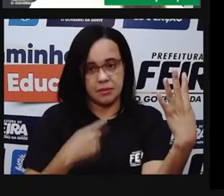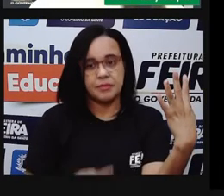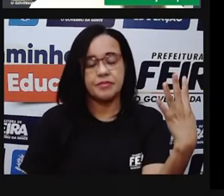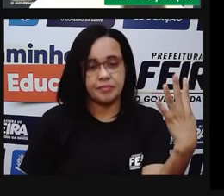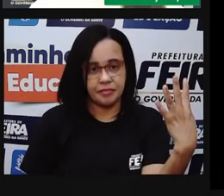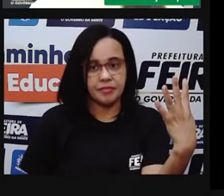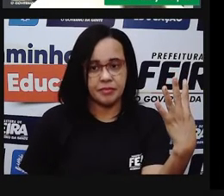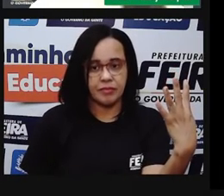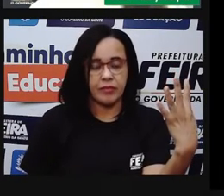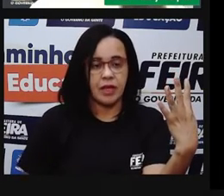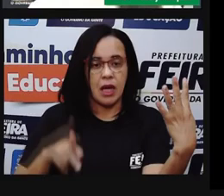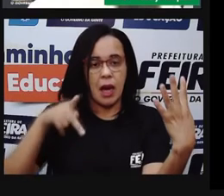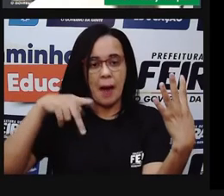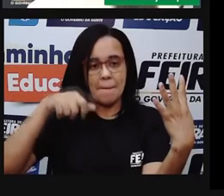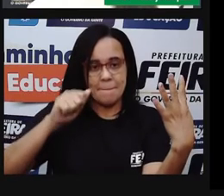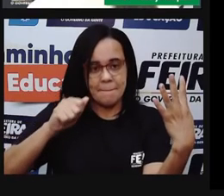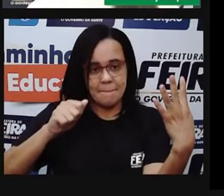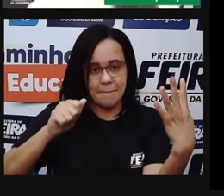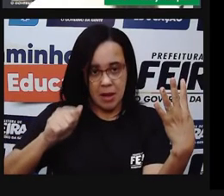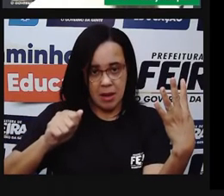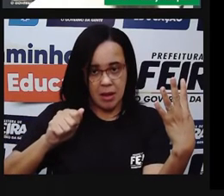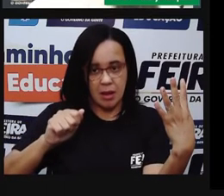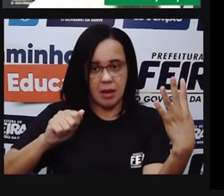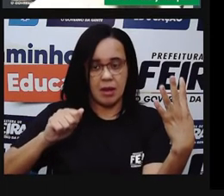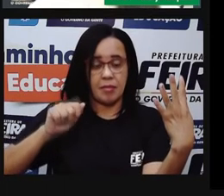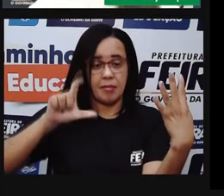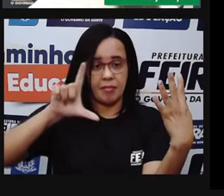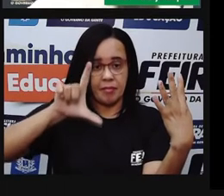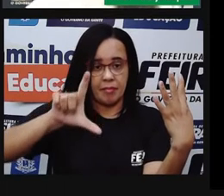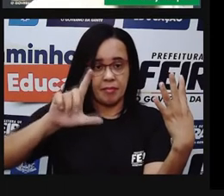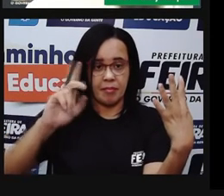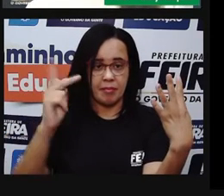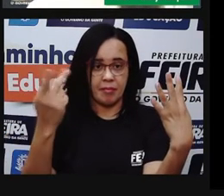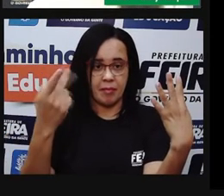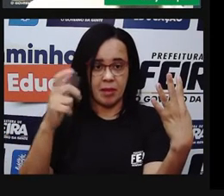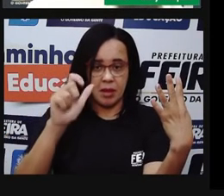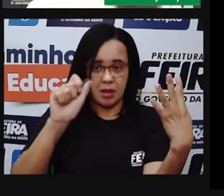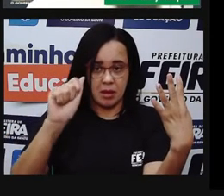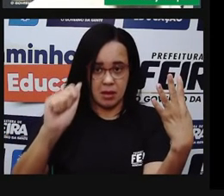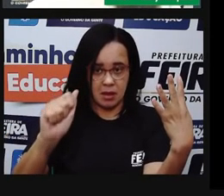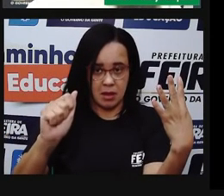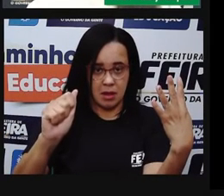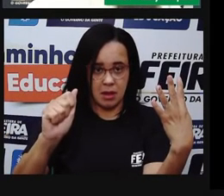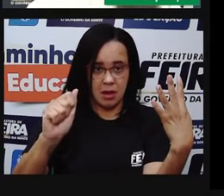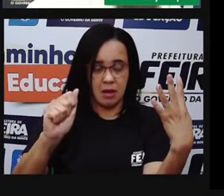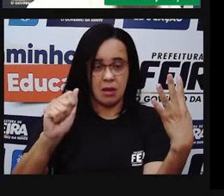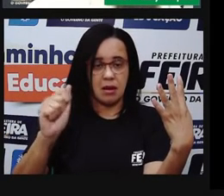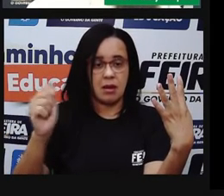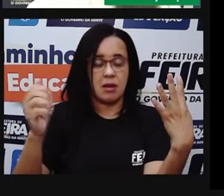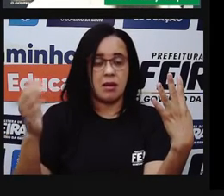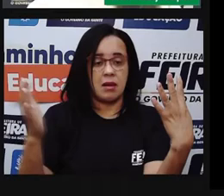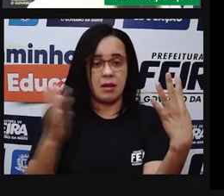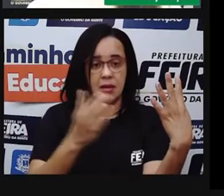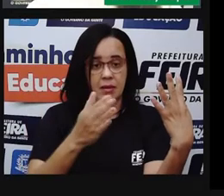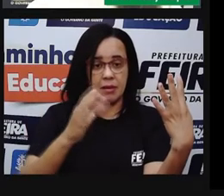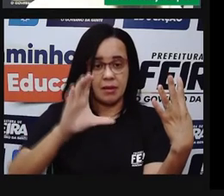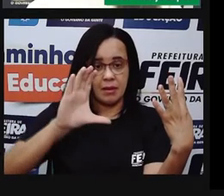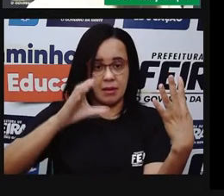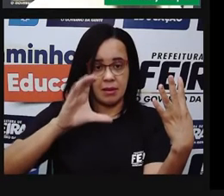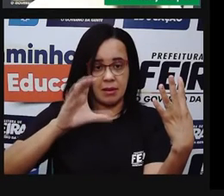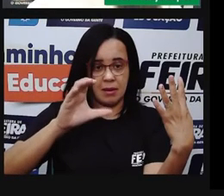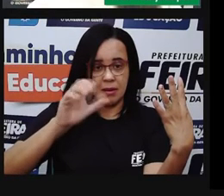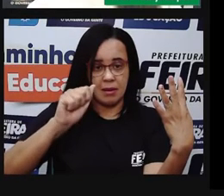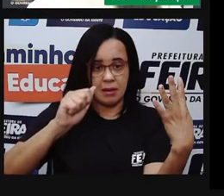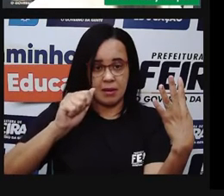sempre que eu falo, eu escrevo e boto um tracinho para separar a sílaba. Pá, depois tem o lha,